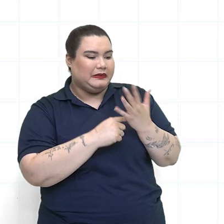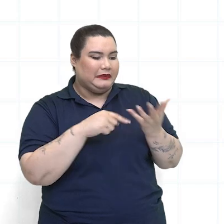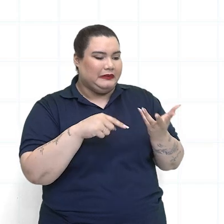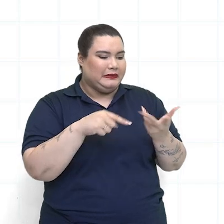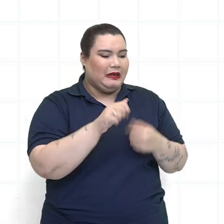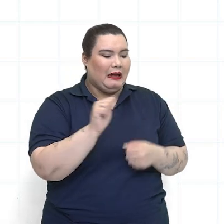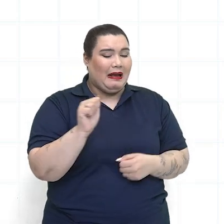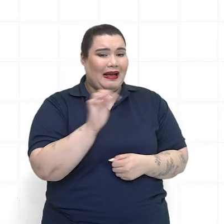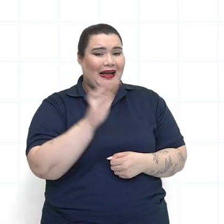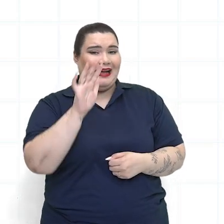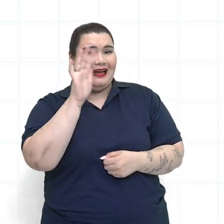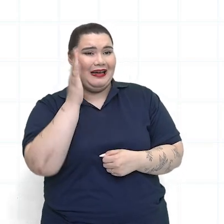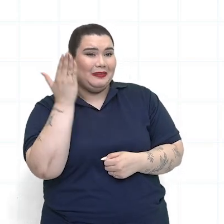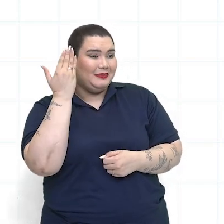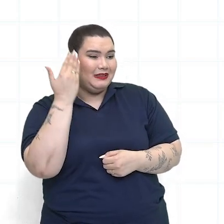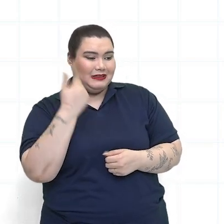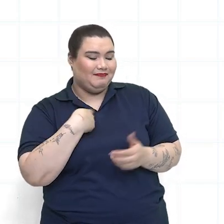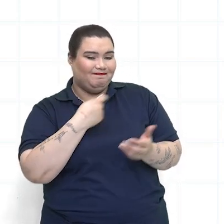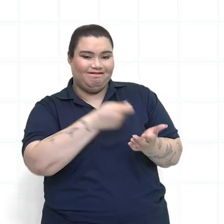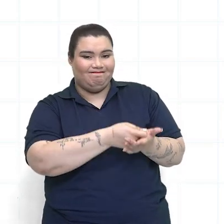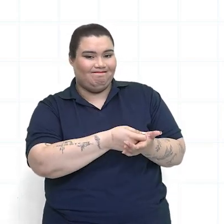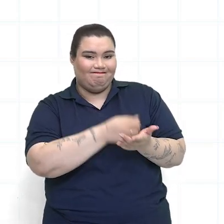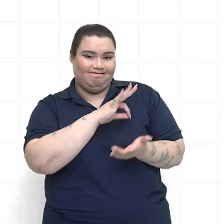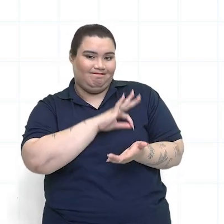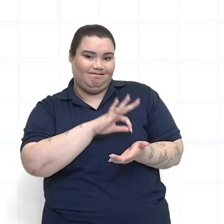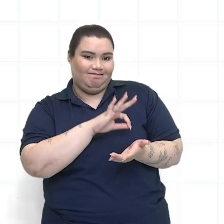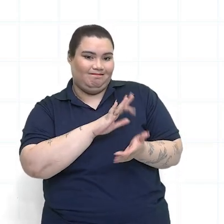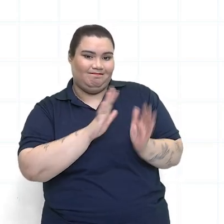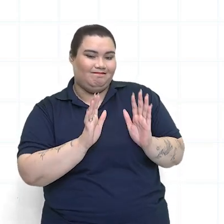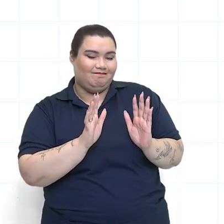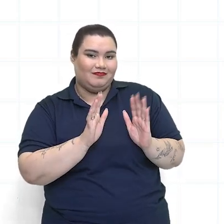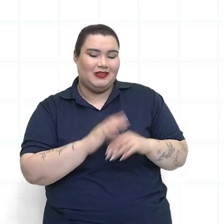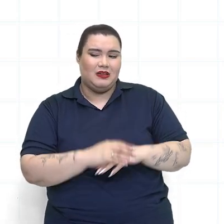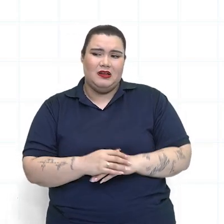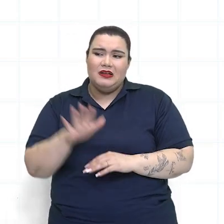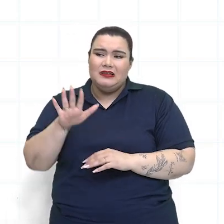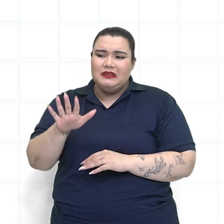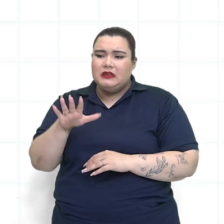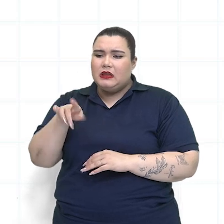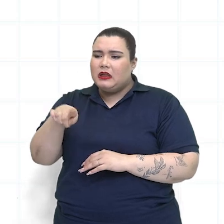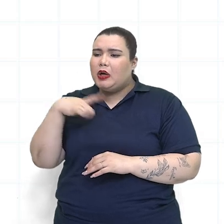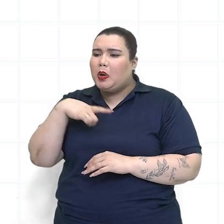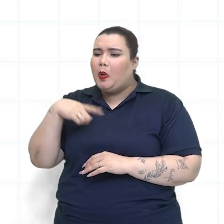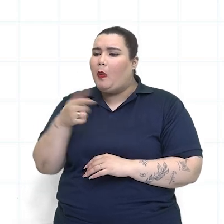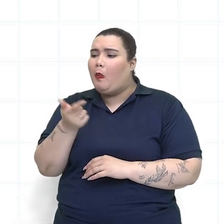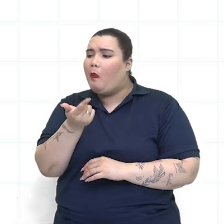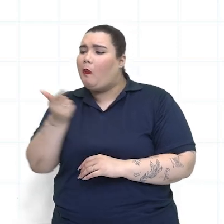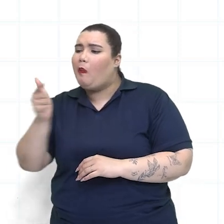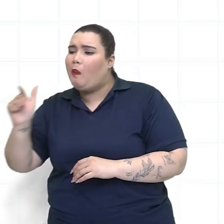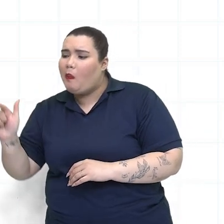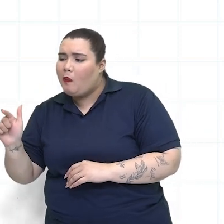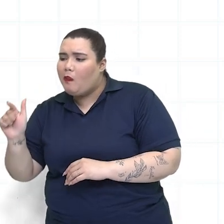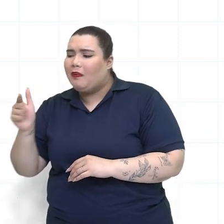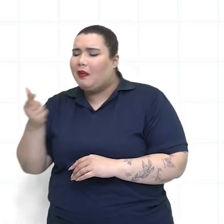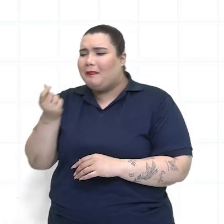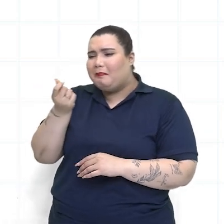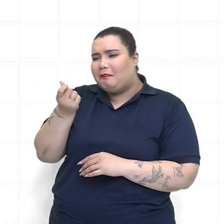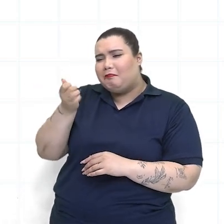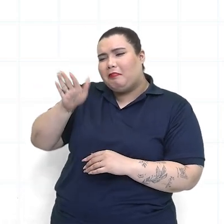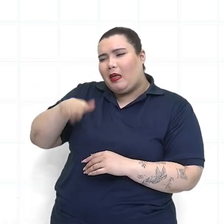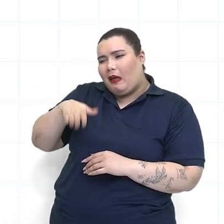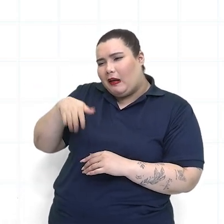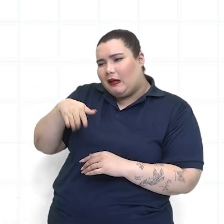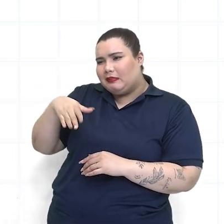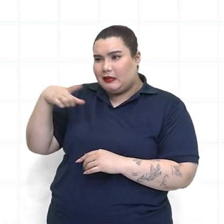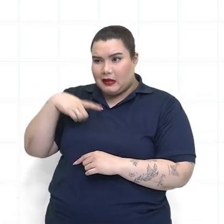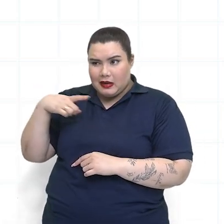caras, que na época eu não podia pagar. Então eu pedi: posso ver o que você tem, assim, alguma